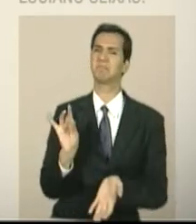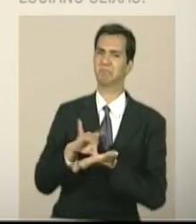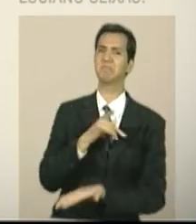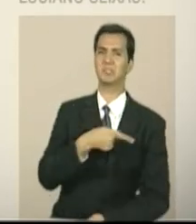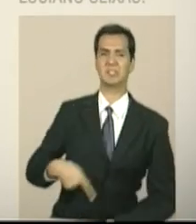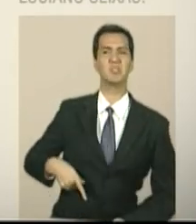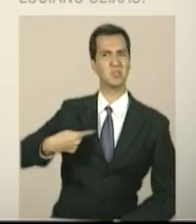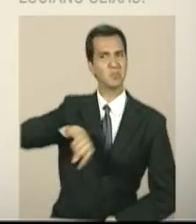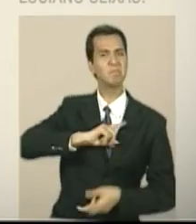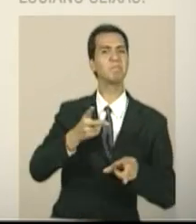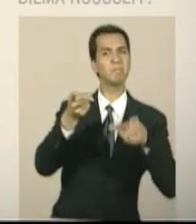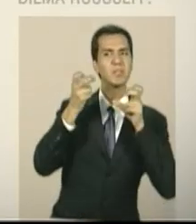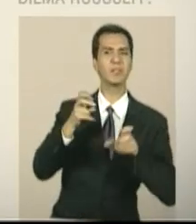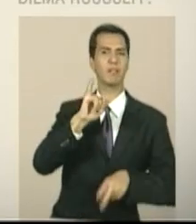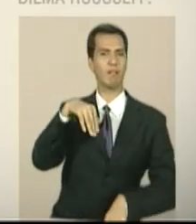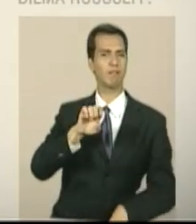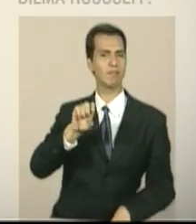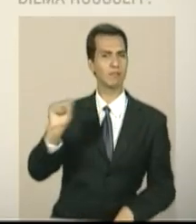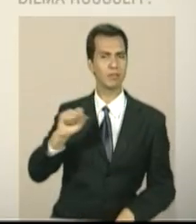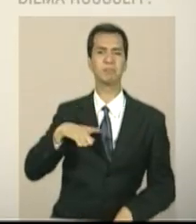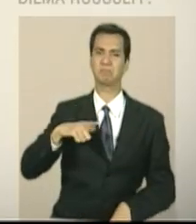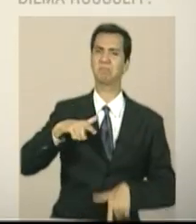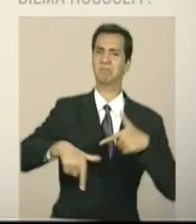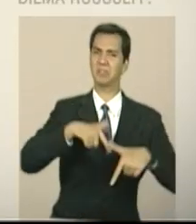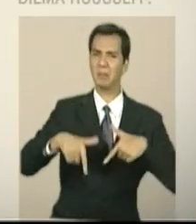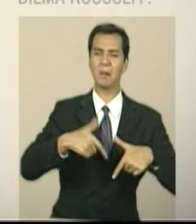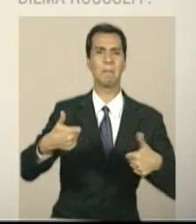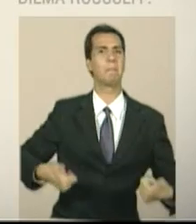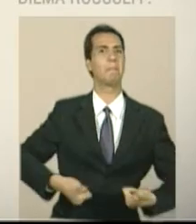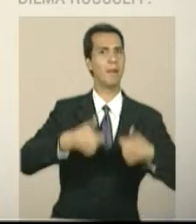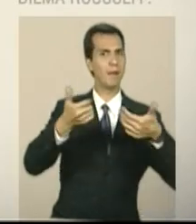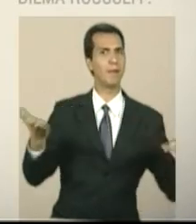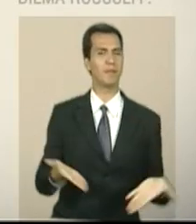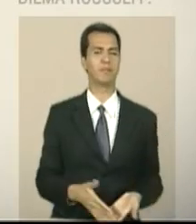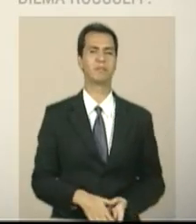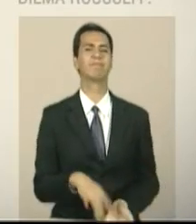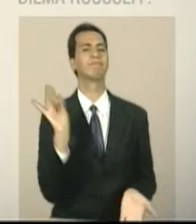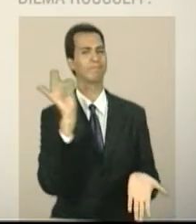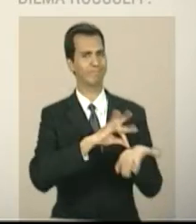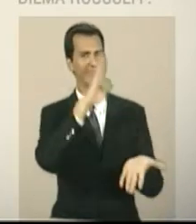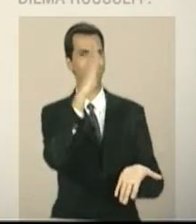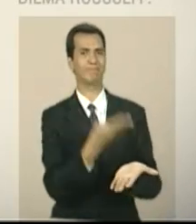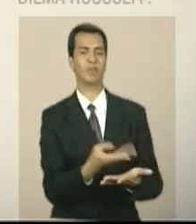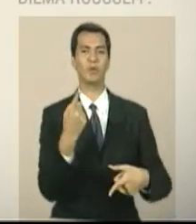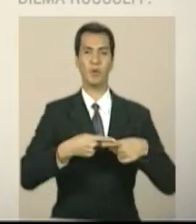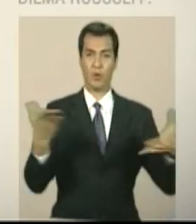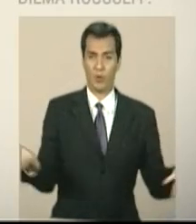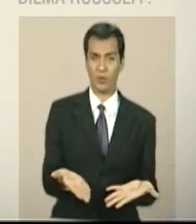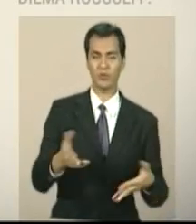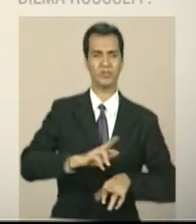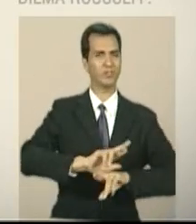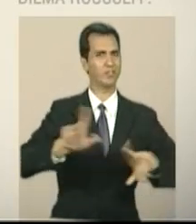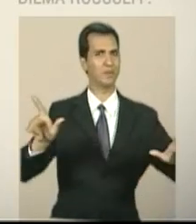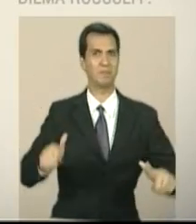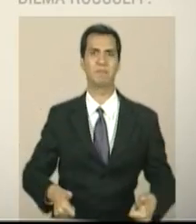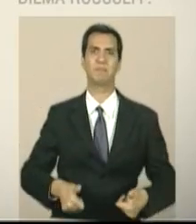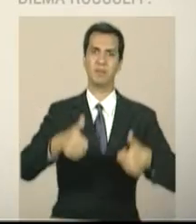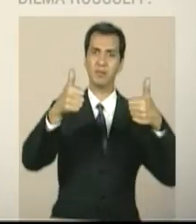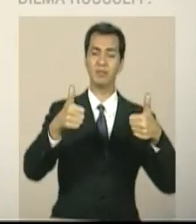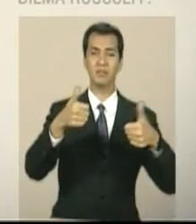melhorou mesmo nos últimos anos a Sem dúvida Luciano Hoje a realidade é outra muito diferente e muito melhor